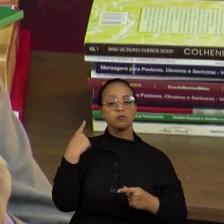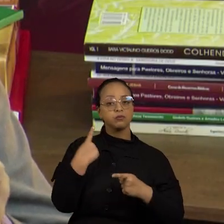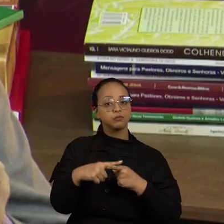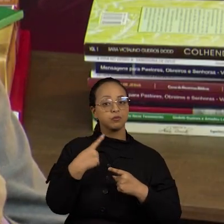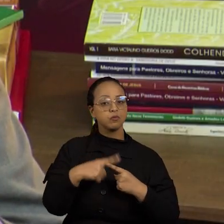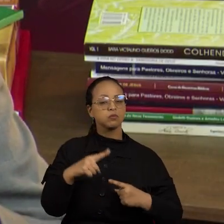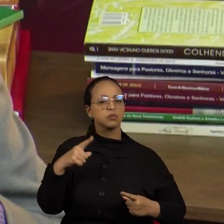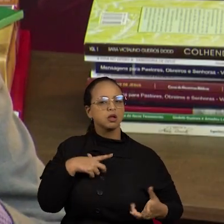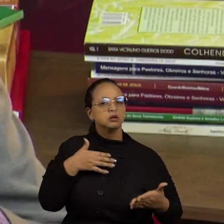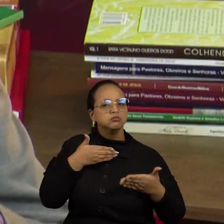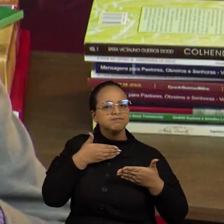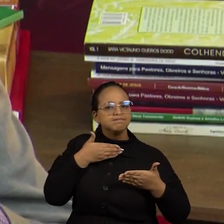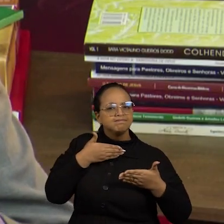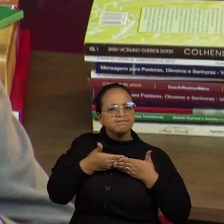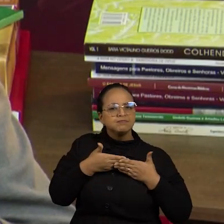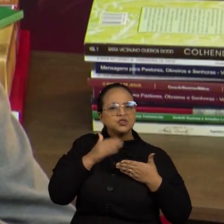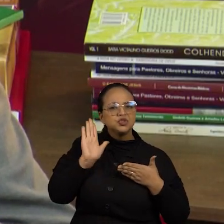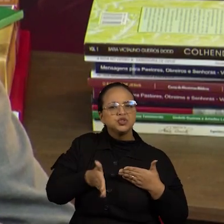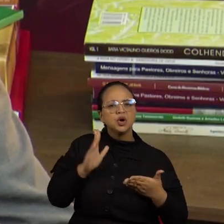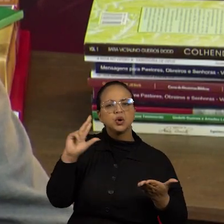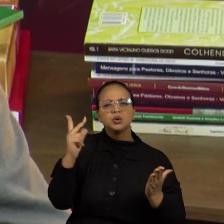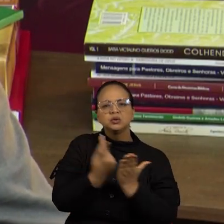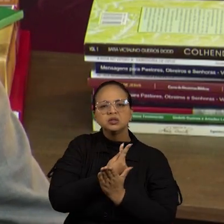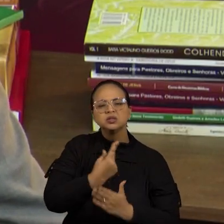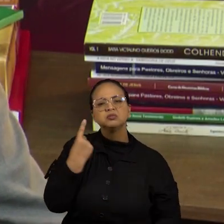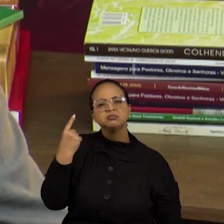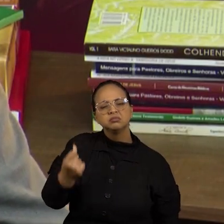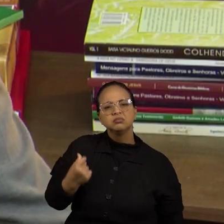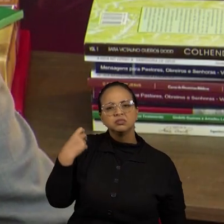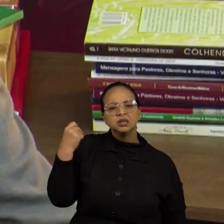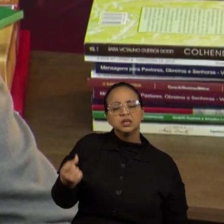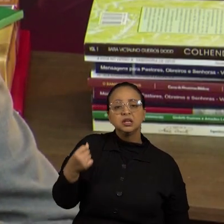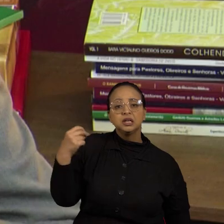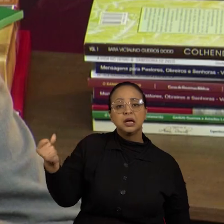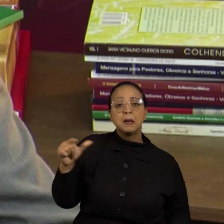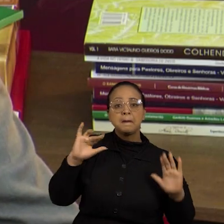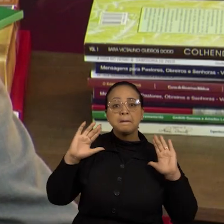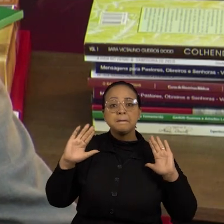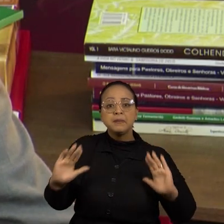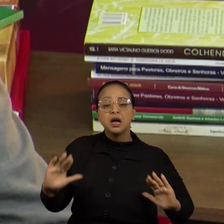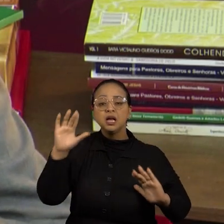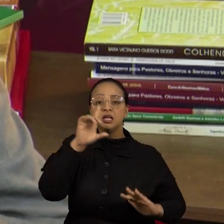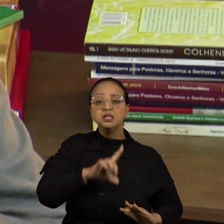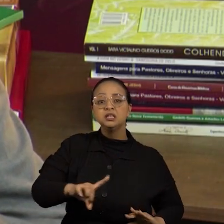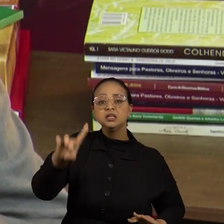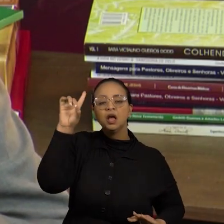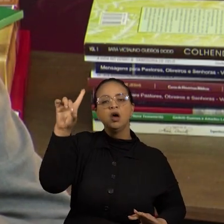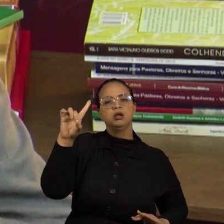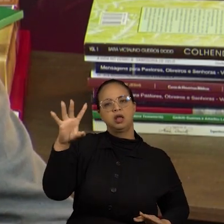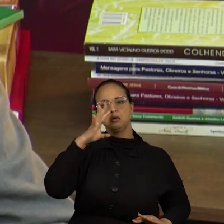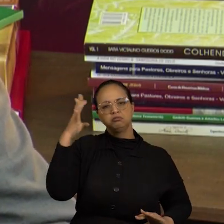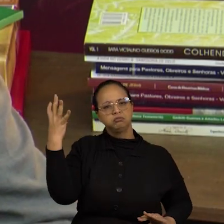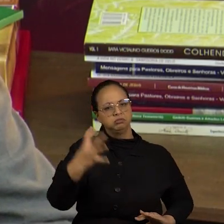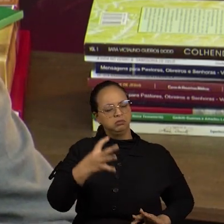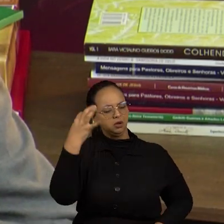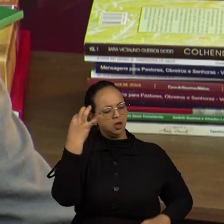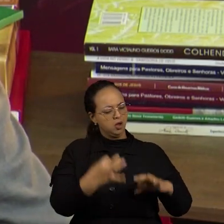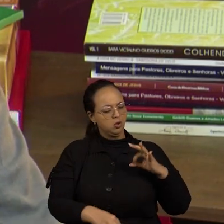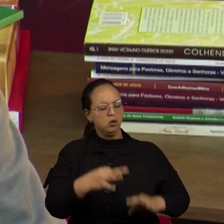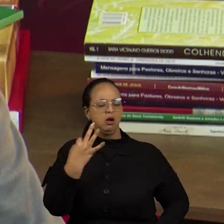muito próximo ali, porque aqueles homens viveram muito tempo. Agora esse Deus que trouxe o juízo ali, o Senhor